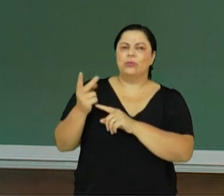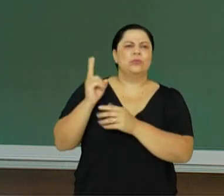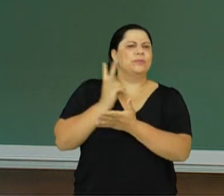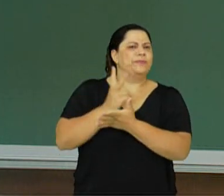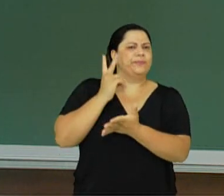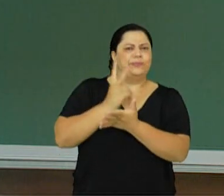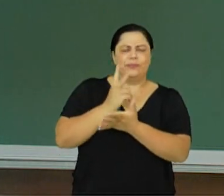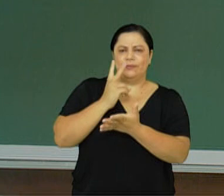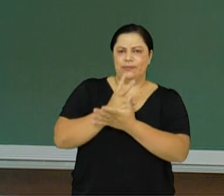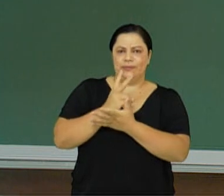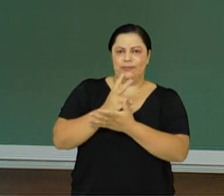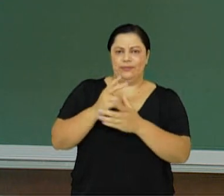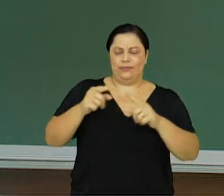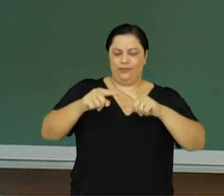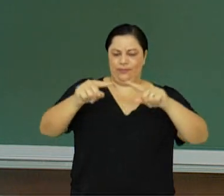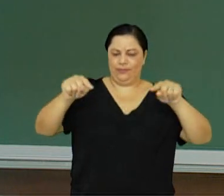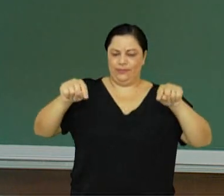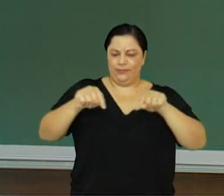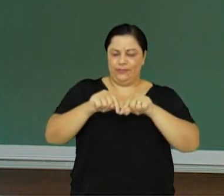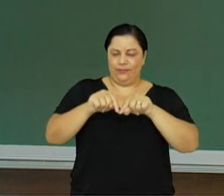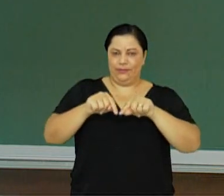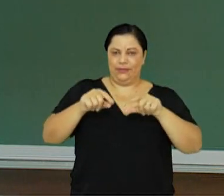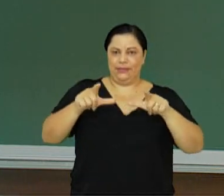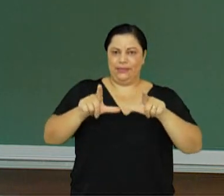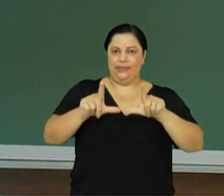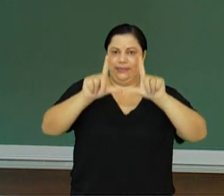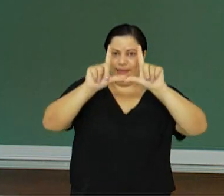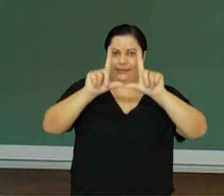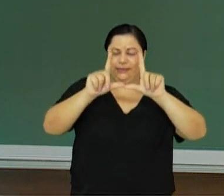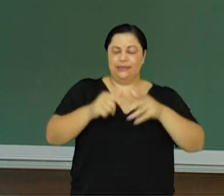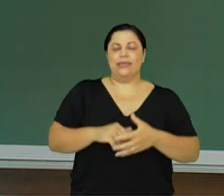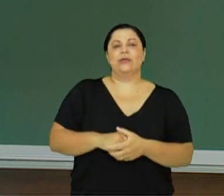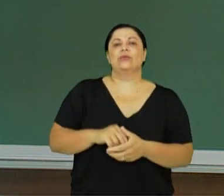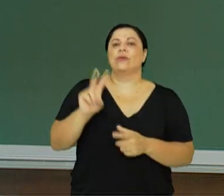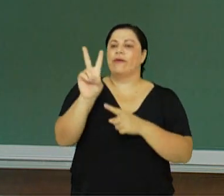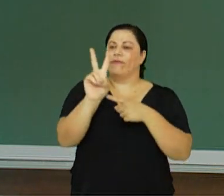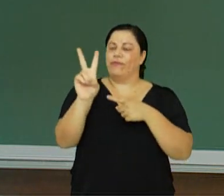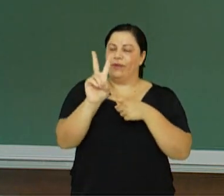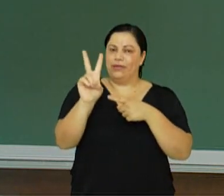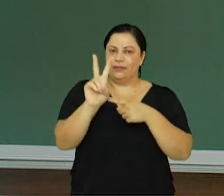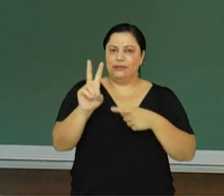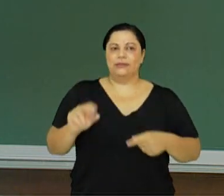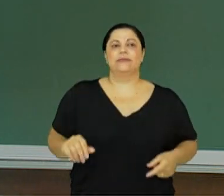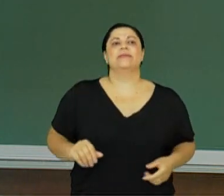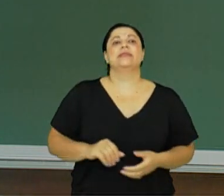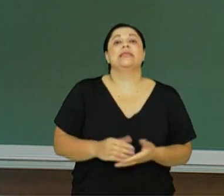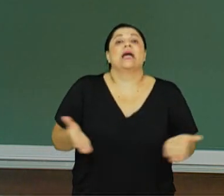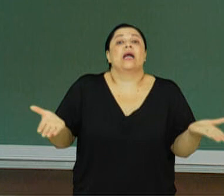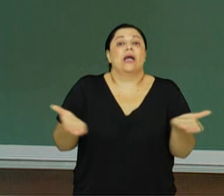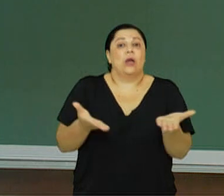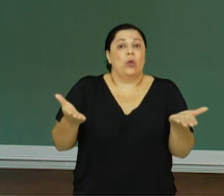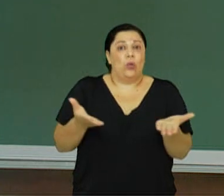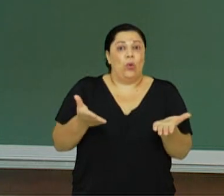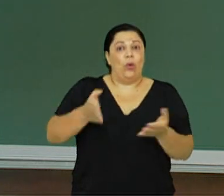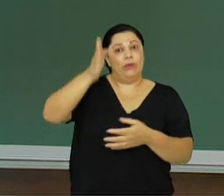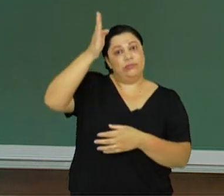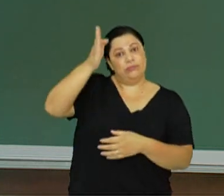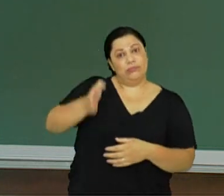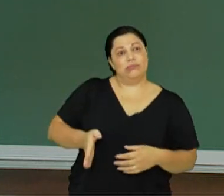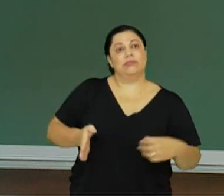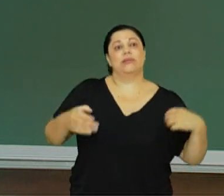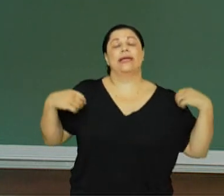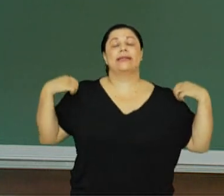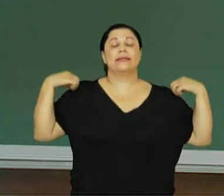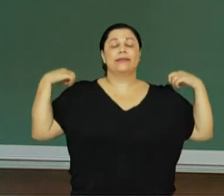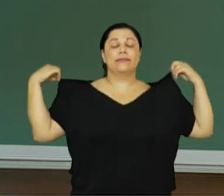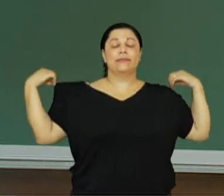do centro até o vértice, porque nós vamos trabalhar neste momento apenas com as pirâmides retas.